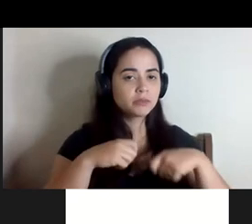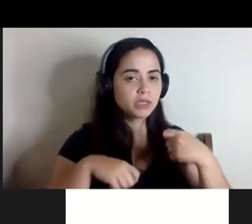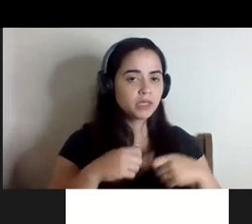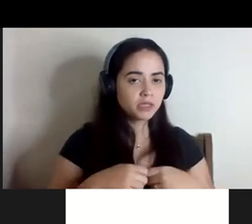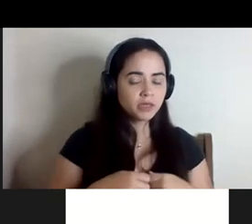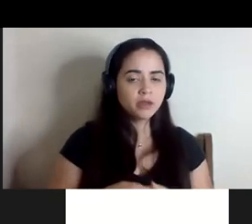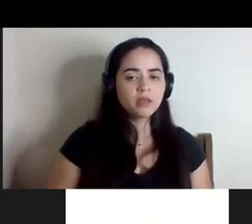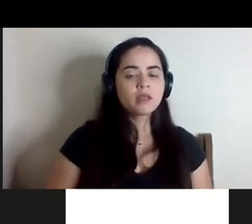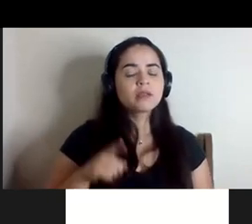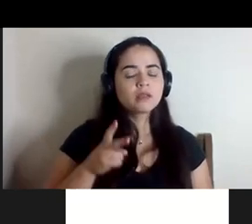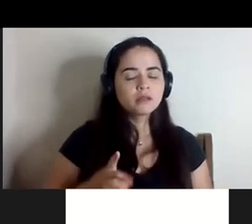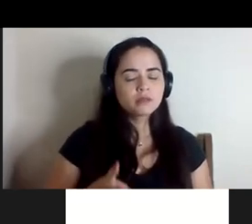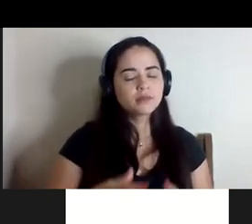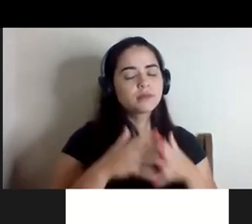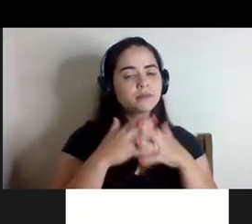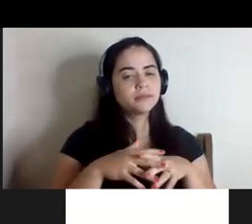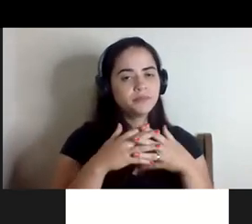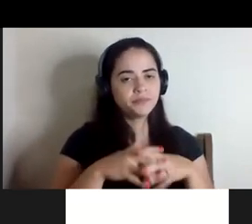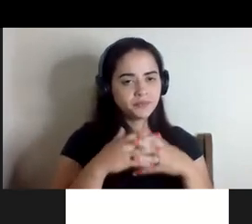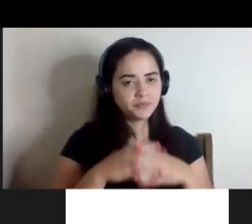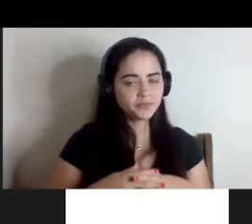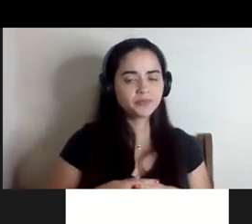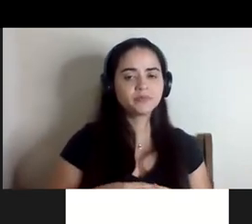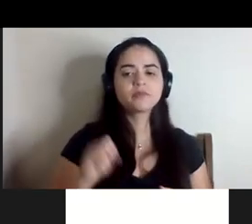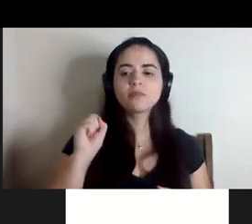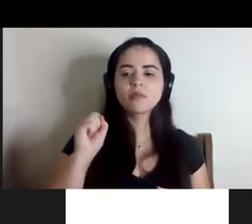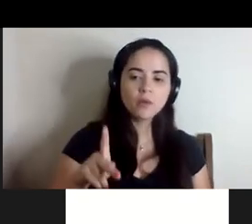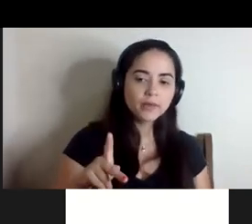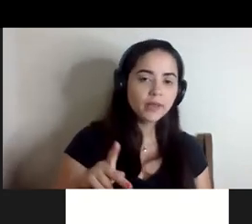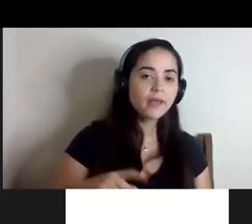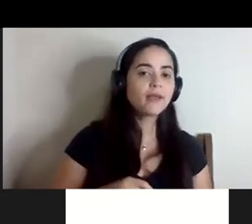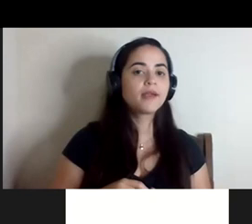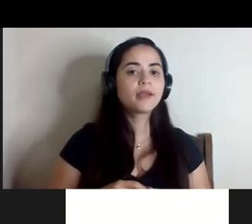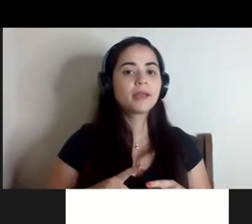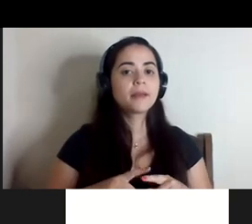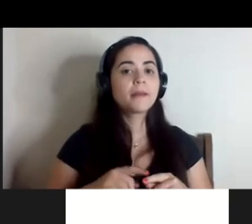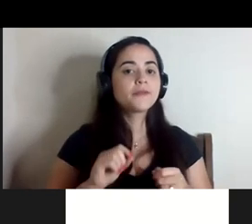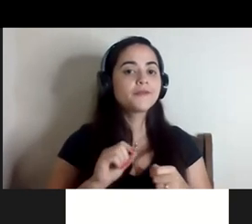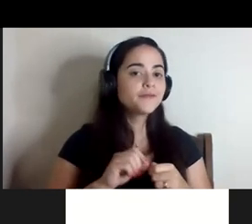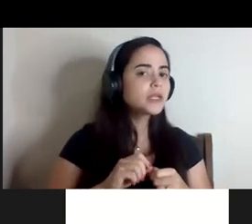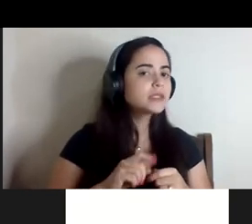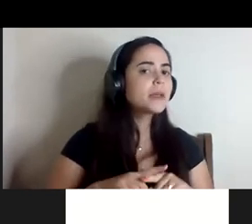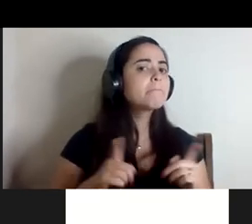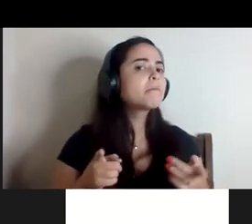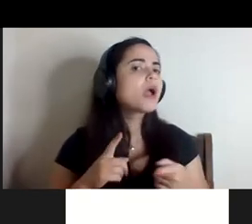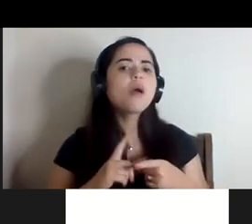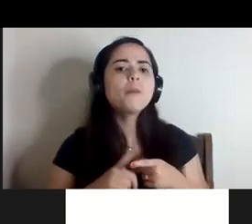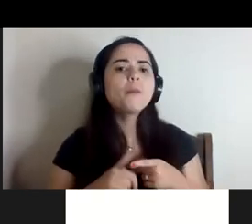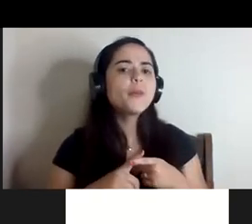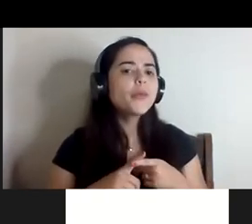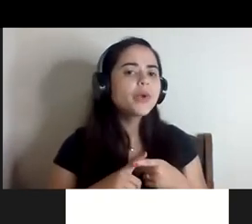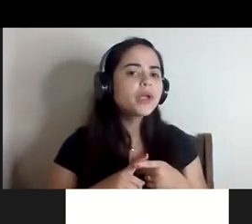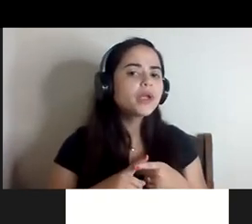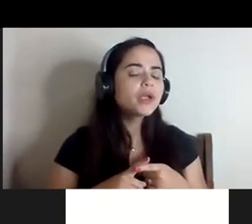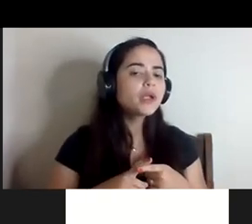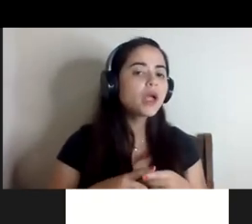administração, eu sempre reflito, tá, ok, vamos fazer isso, mas vamos fazer isso por quê? Qual é o